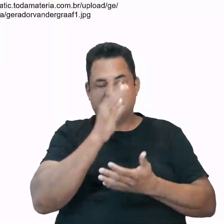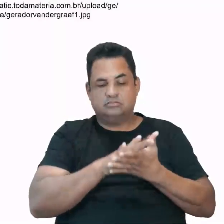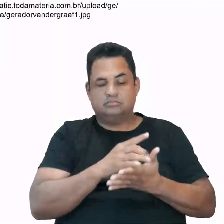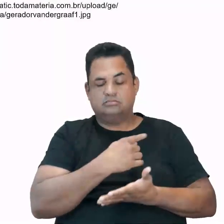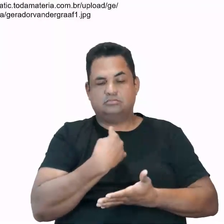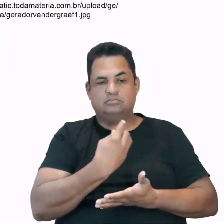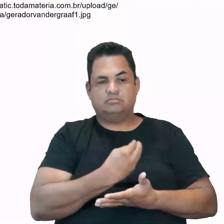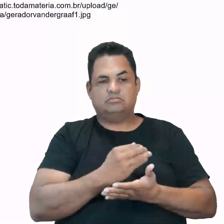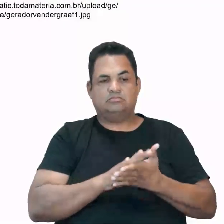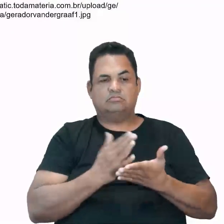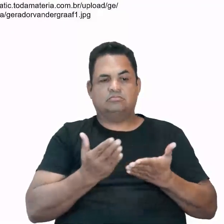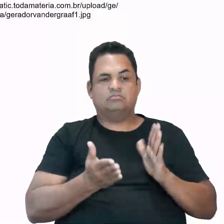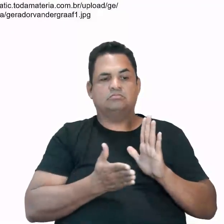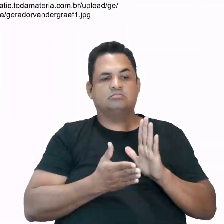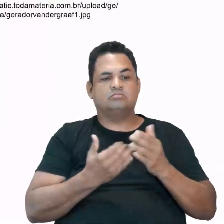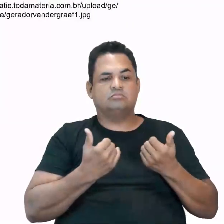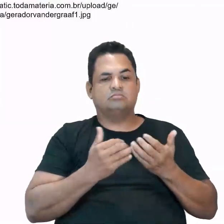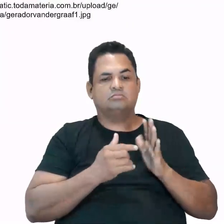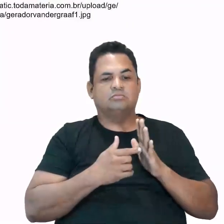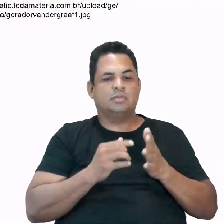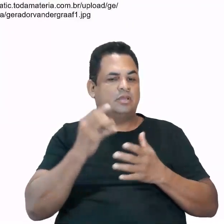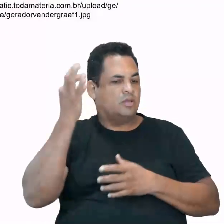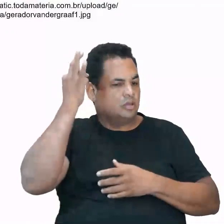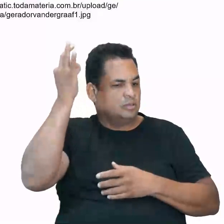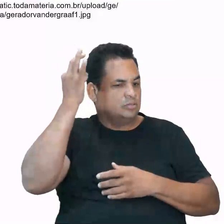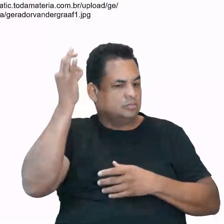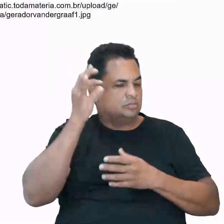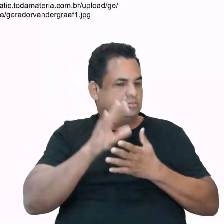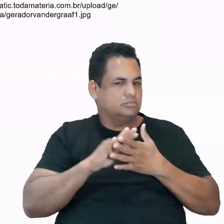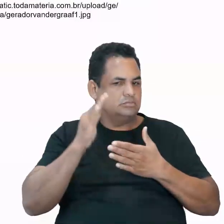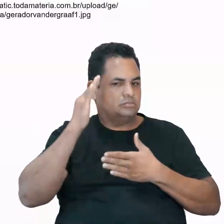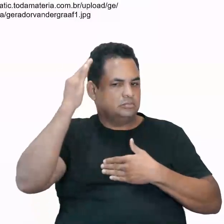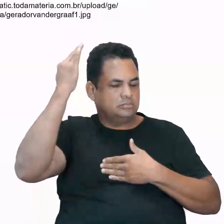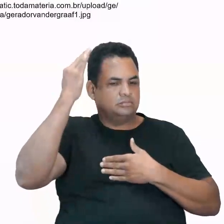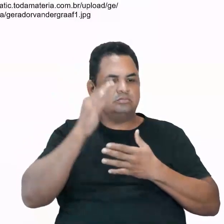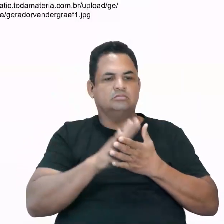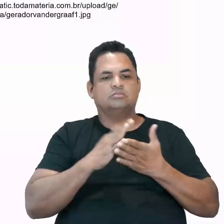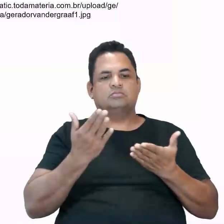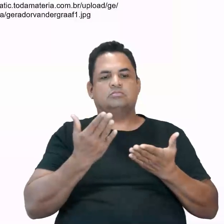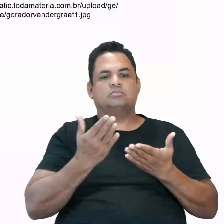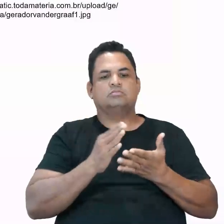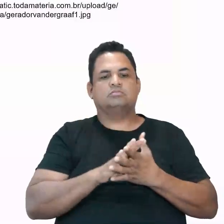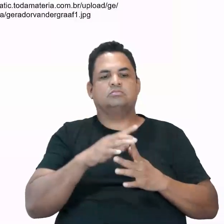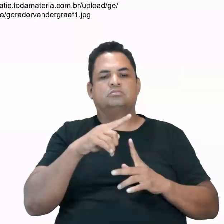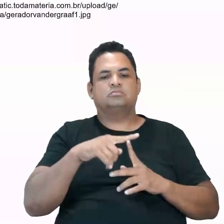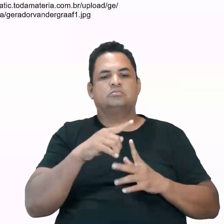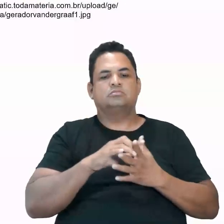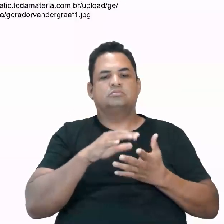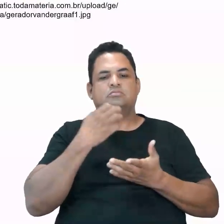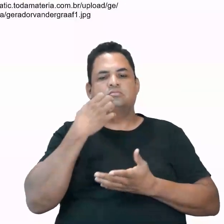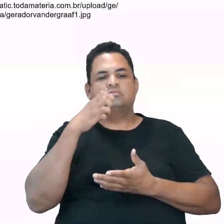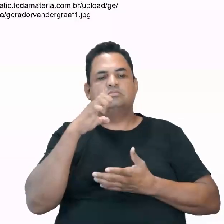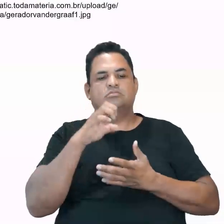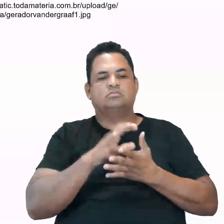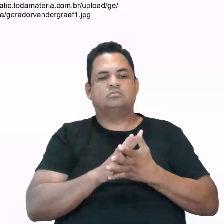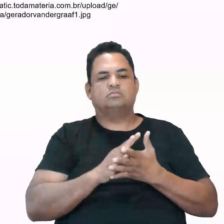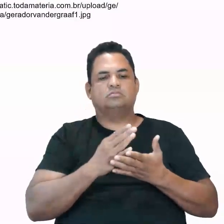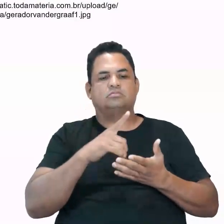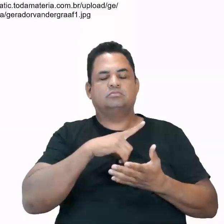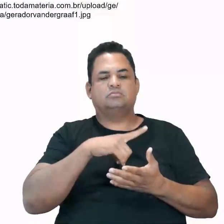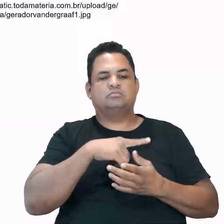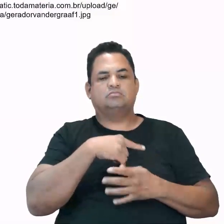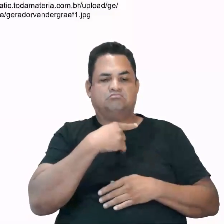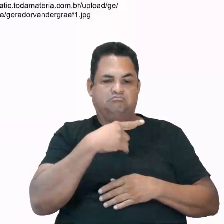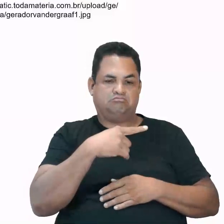Prova disto é observar que seu cabelo está arrepiado. Como neste tipo de eletrização cargas possuem mesmo